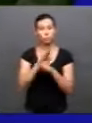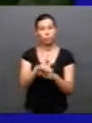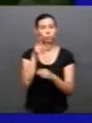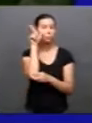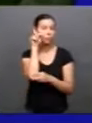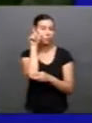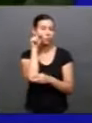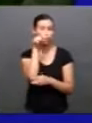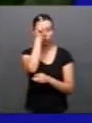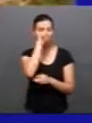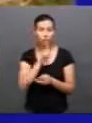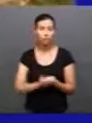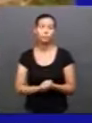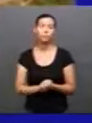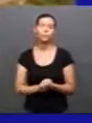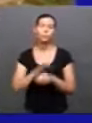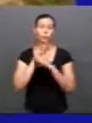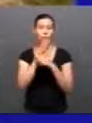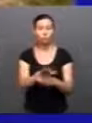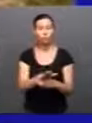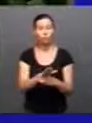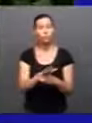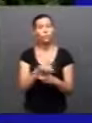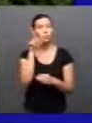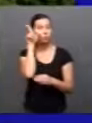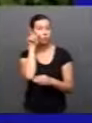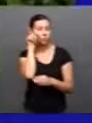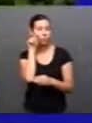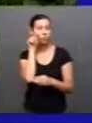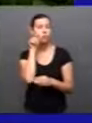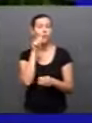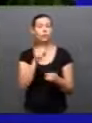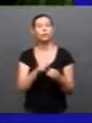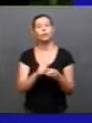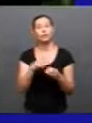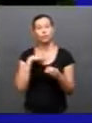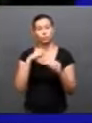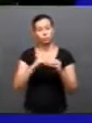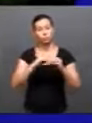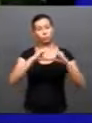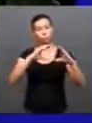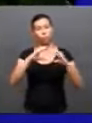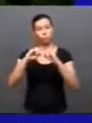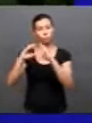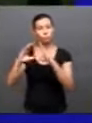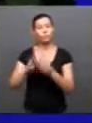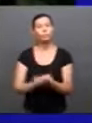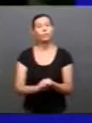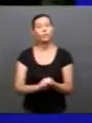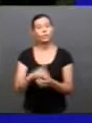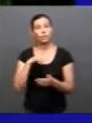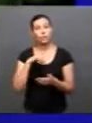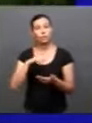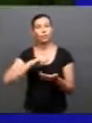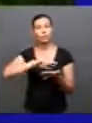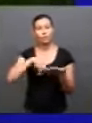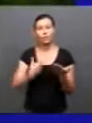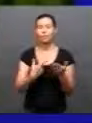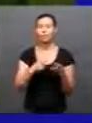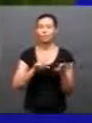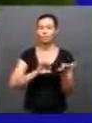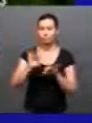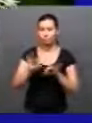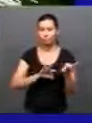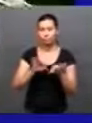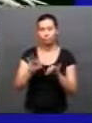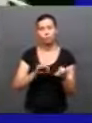aumentam a produção desses frutos, mas os pesquisadores utilizaram uma série de procedimentos inéditos no Brasil e descobriram que